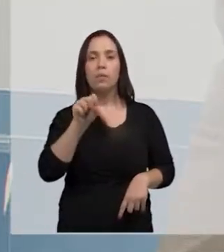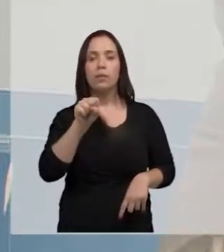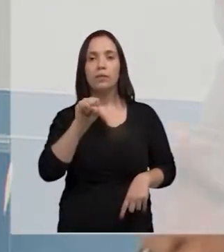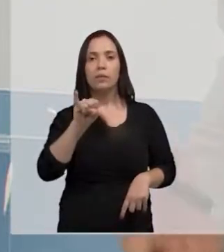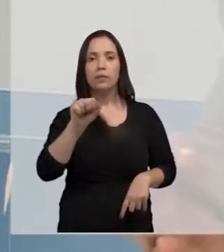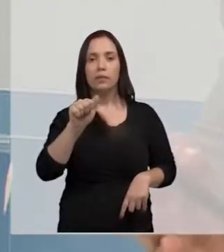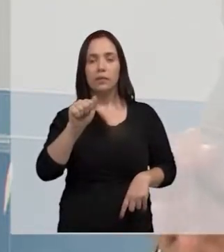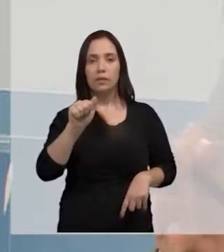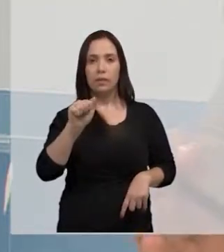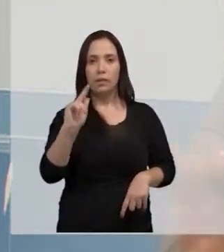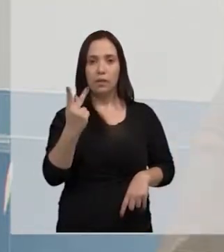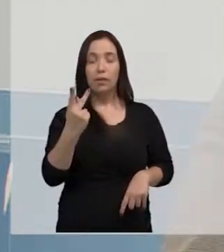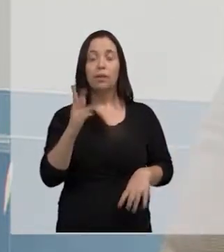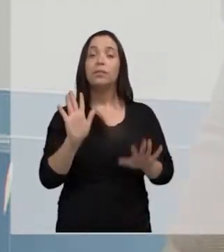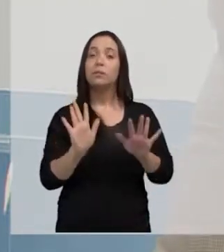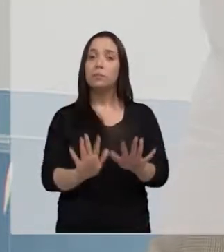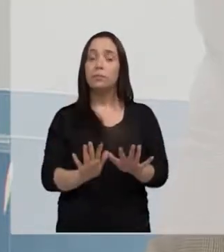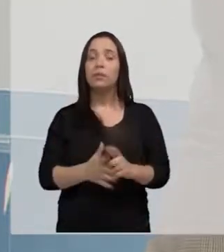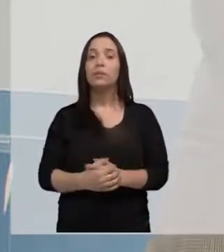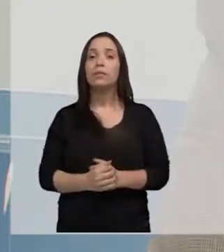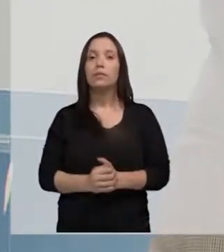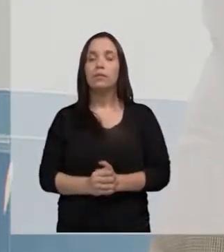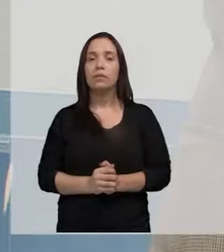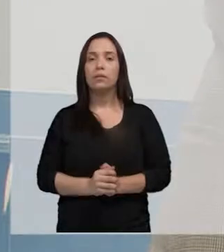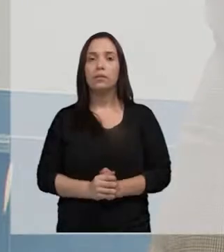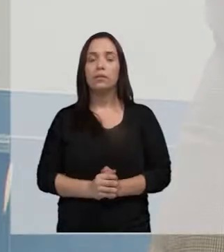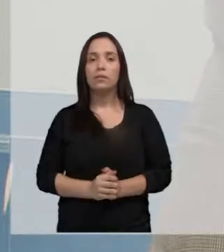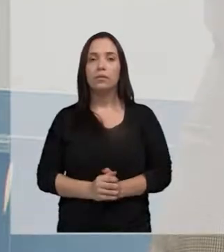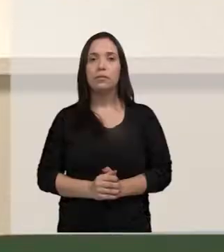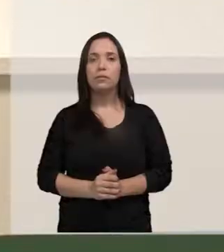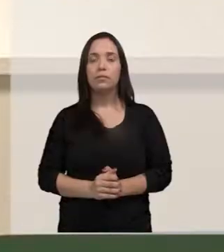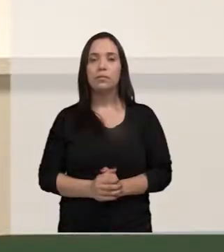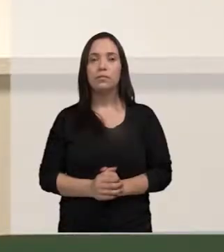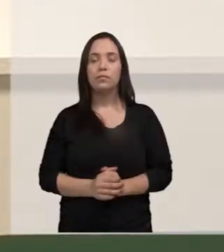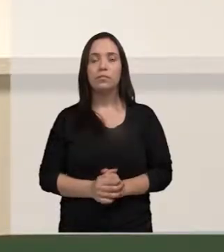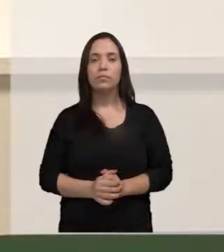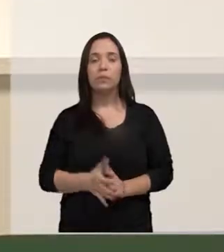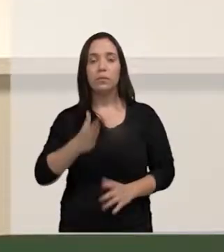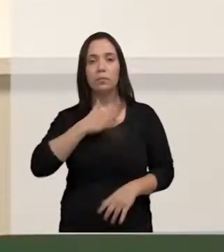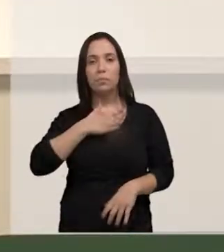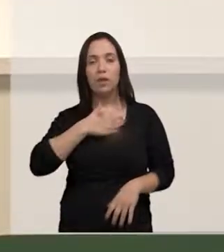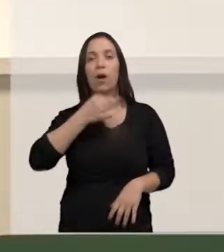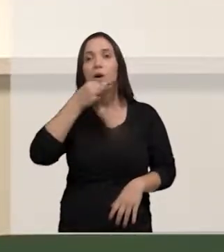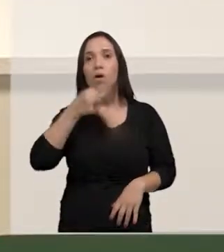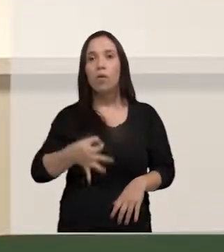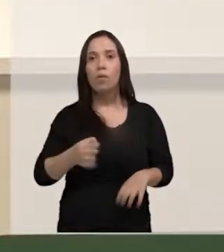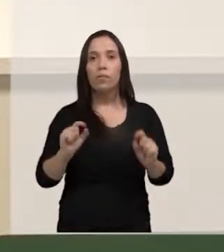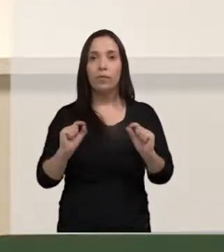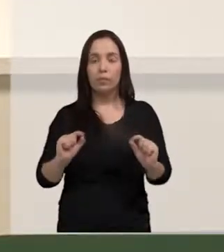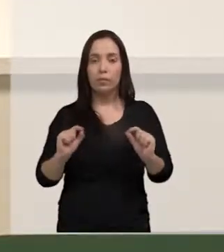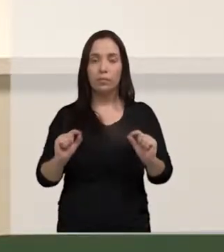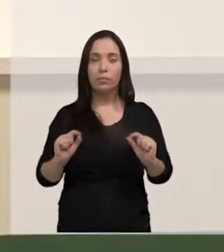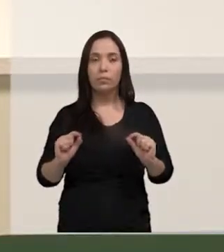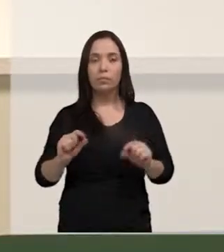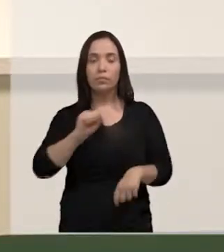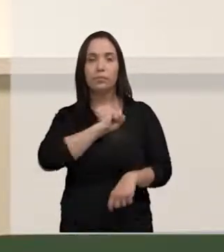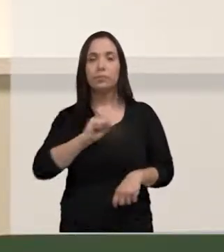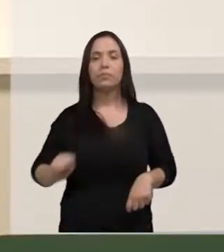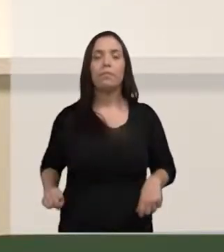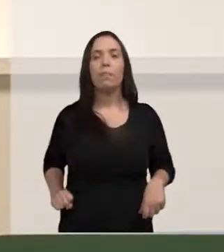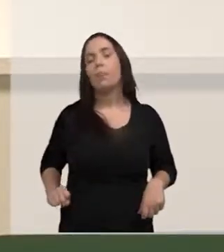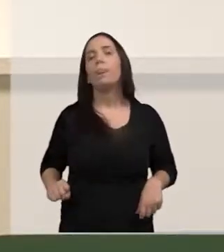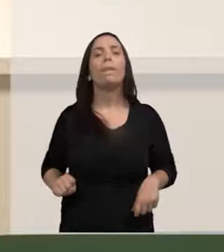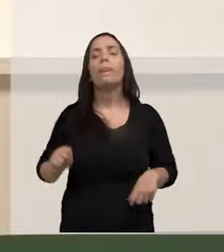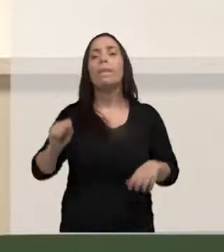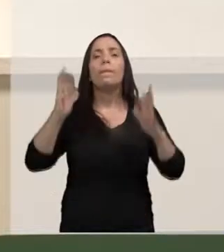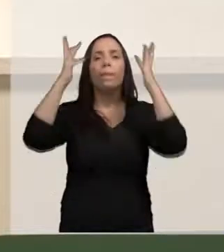pode nem falar que teria força para isso ou não. Mas, Carlinhos, o que foi que aconteceu na minha avaliação que o senador Eunício